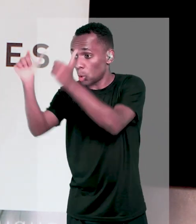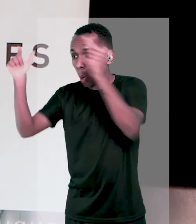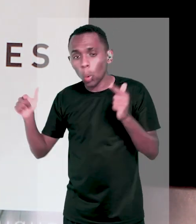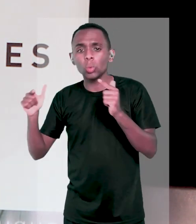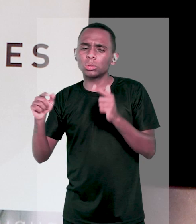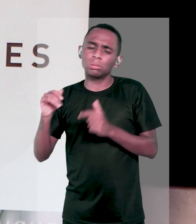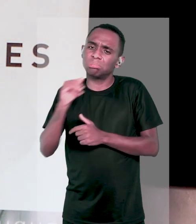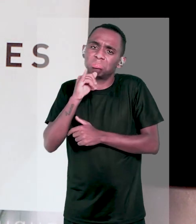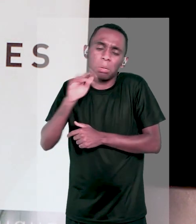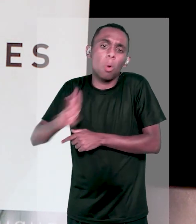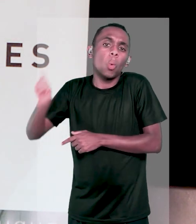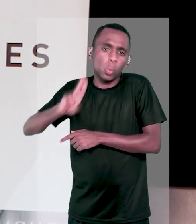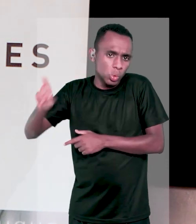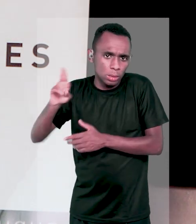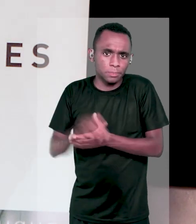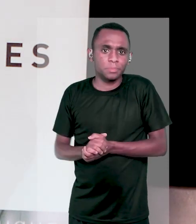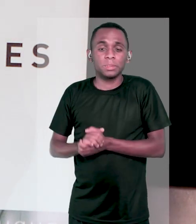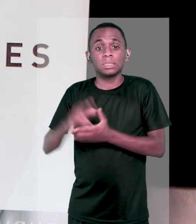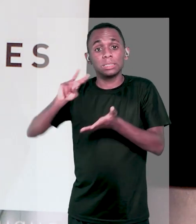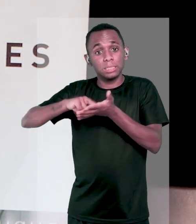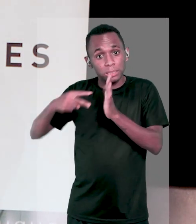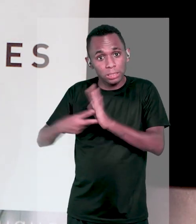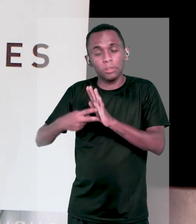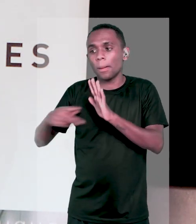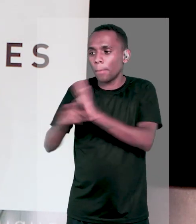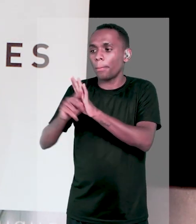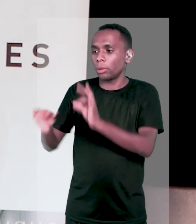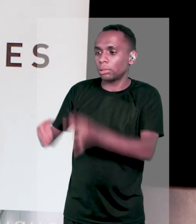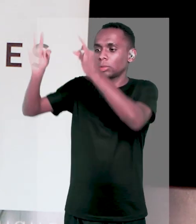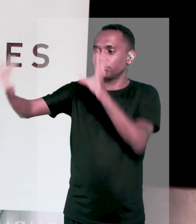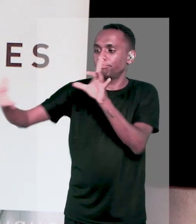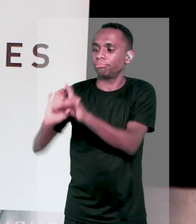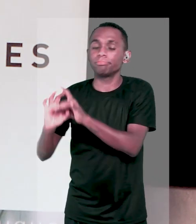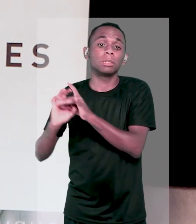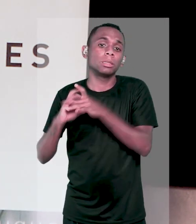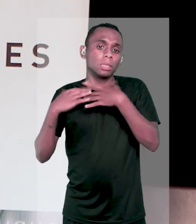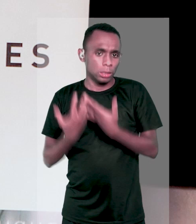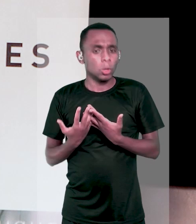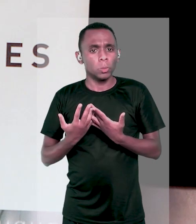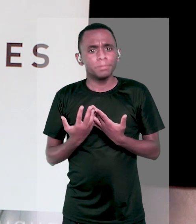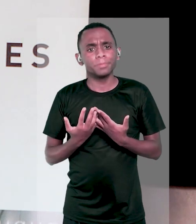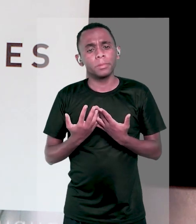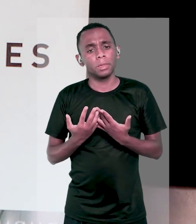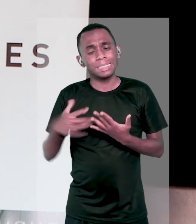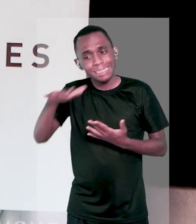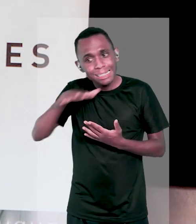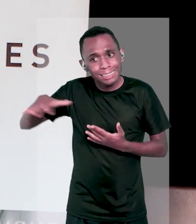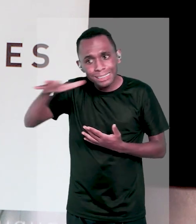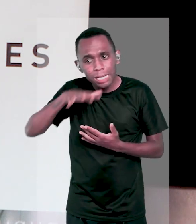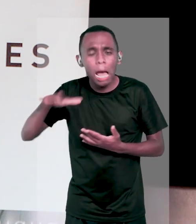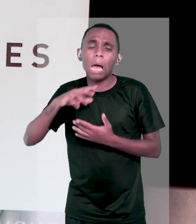nós vivemos sob o domínio da racionalidade tecnológica e pensamos por meio de ideias simples e